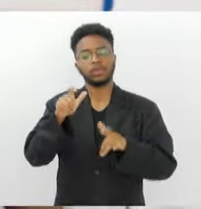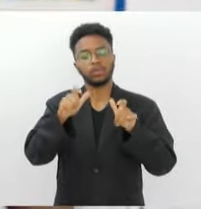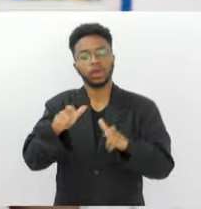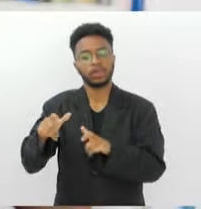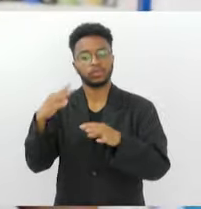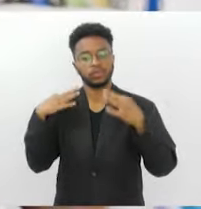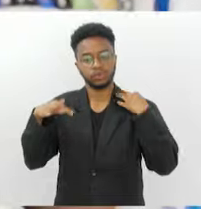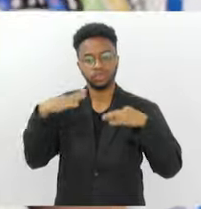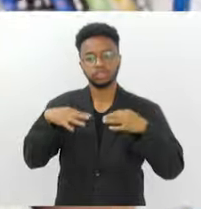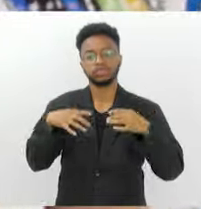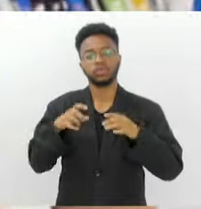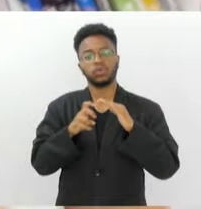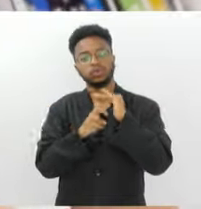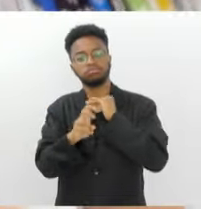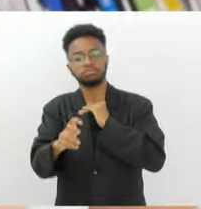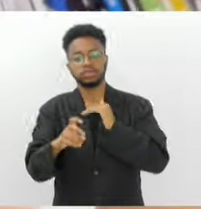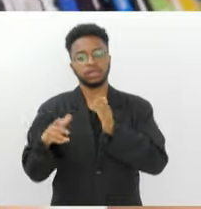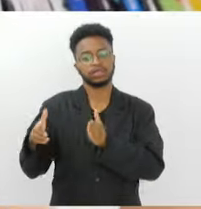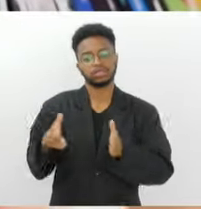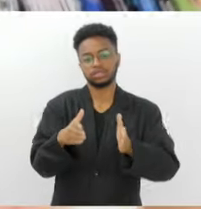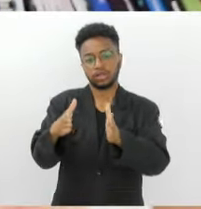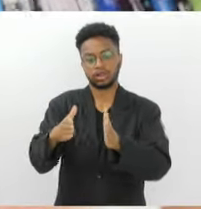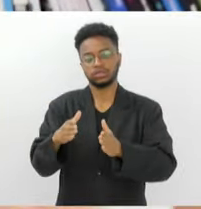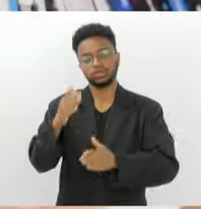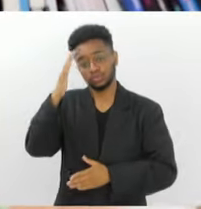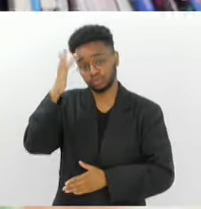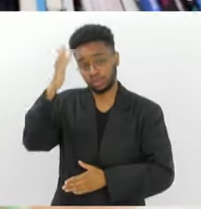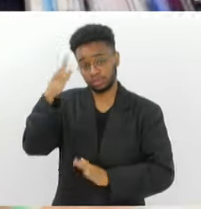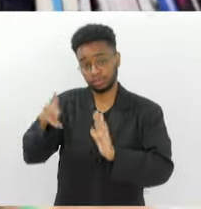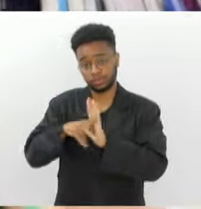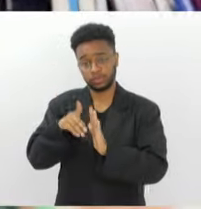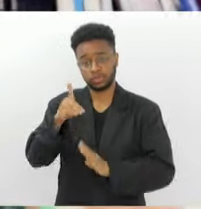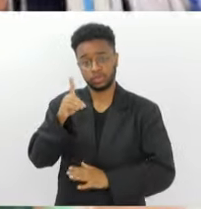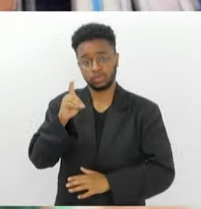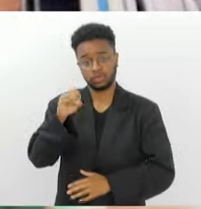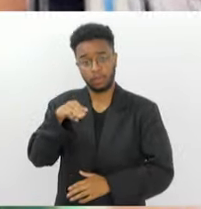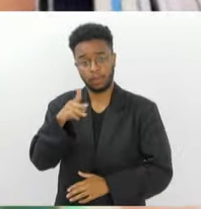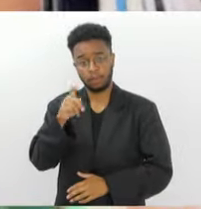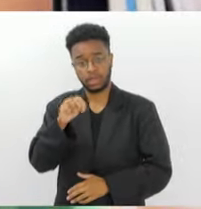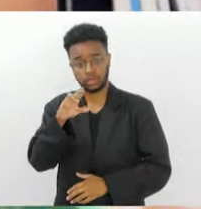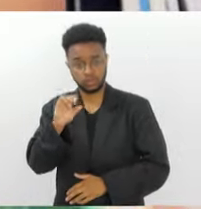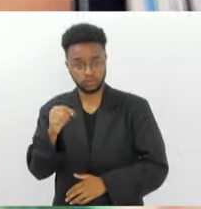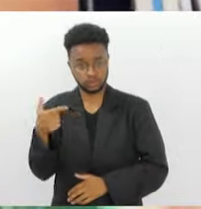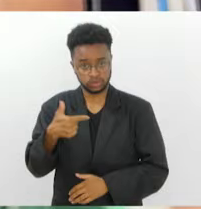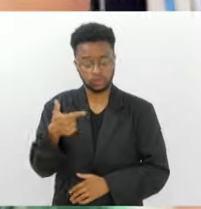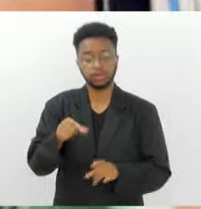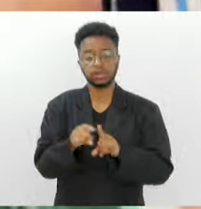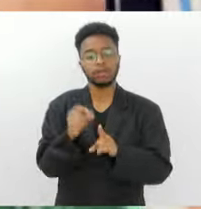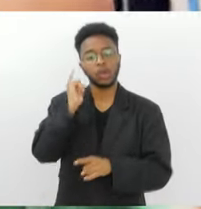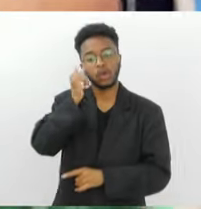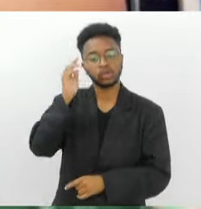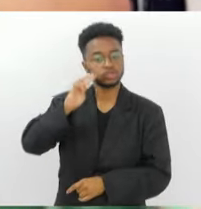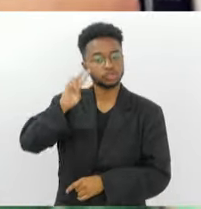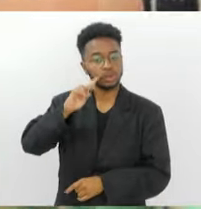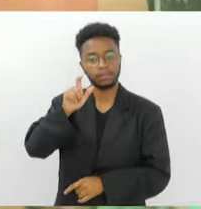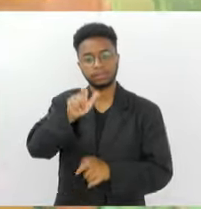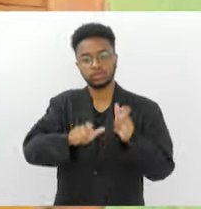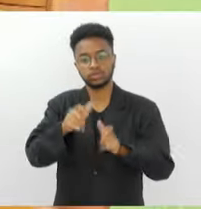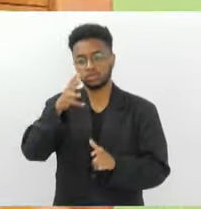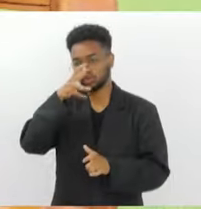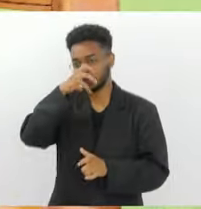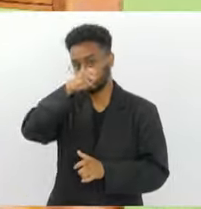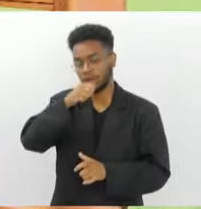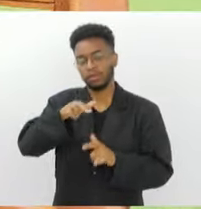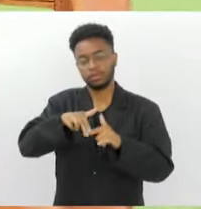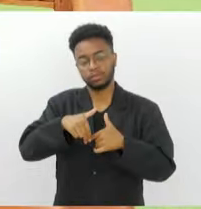ferrovias e estradas da cidade sonhada por Dom Pedro II, além de relatos de sobreviventes das maiores chuvas